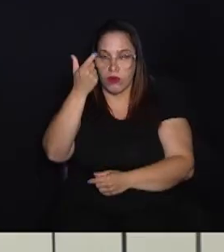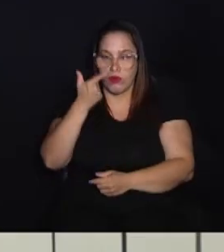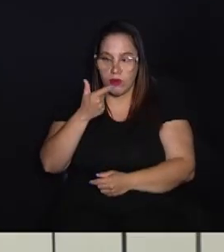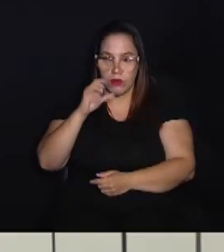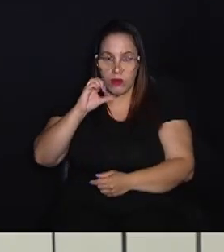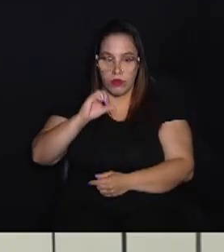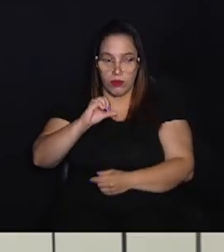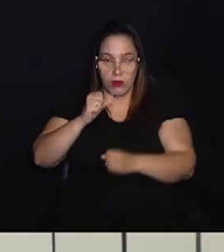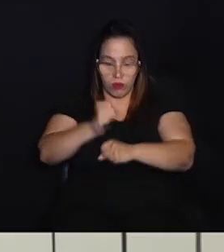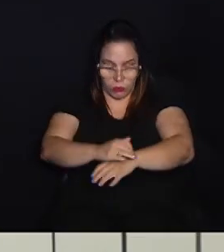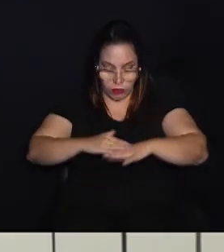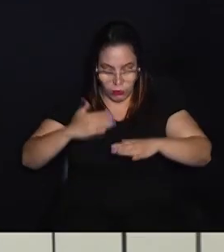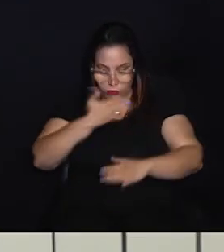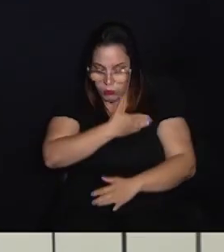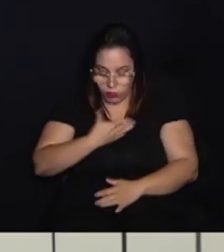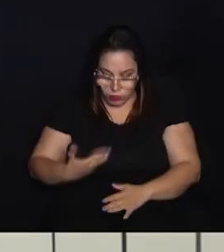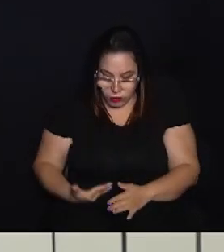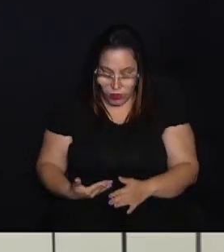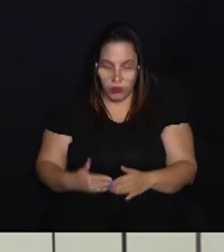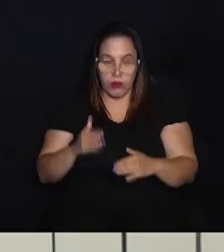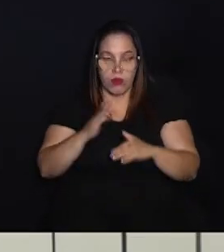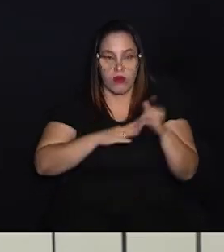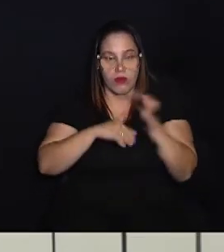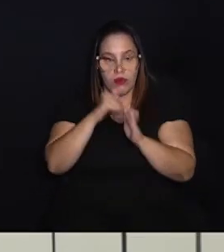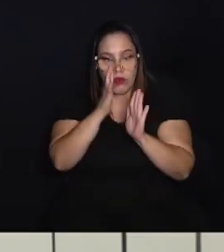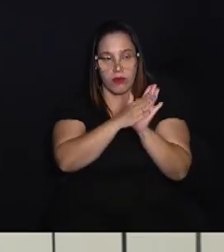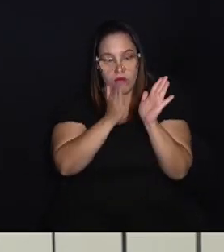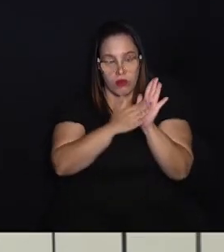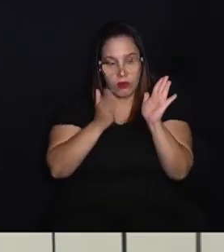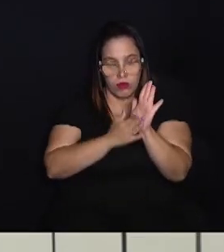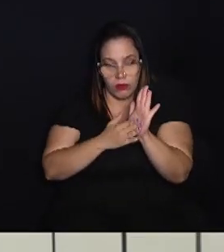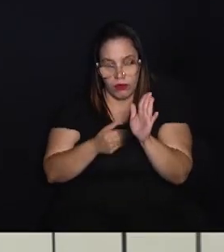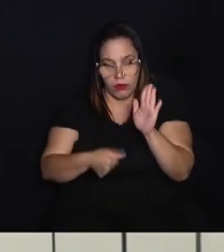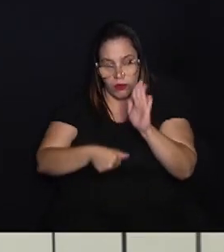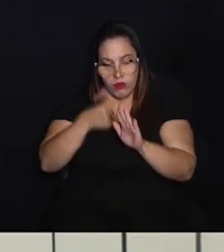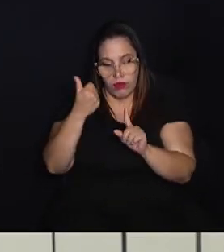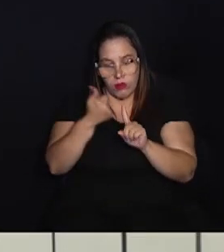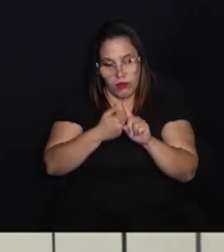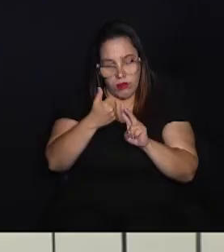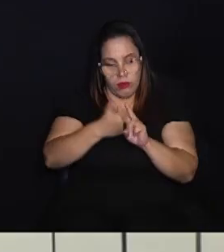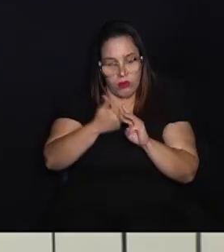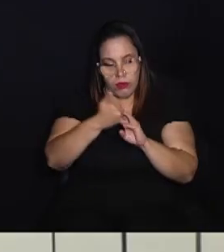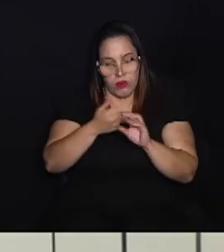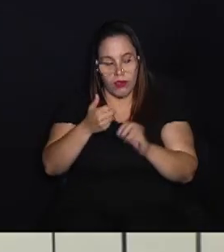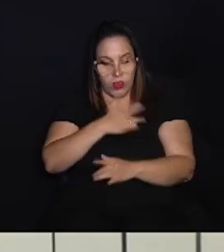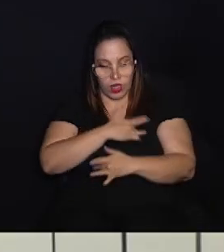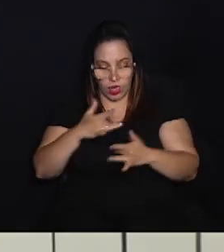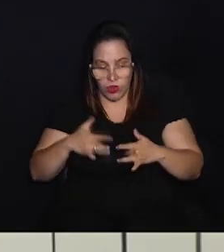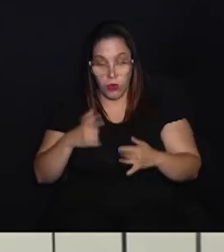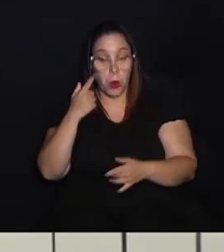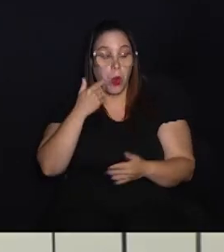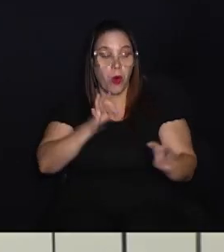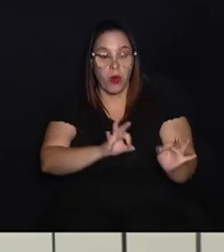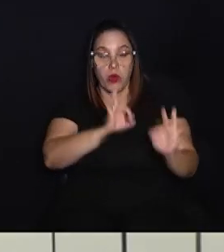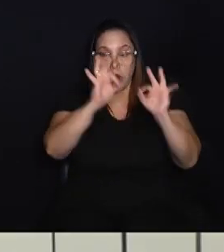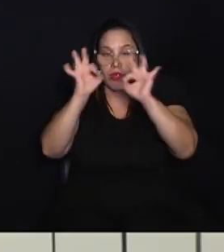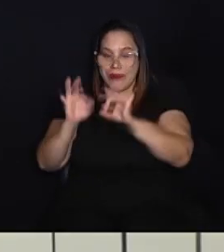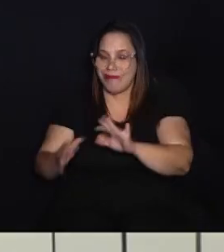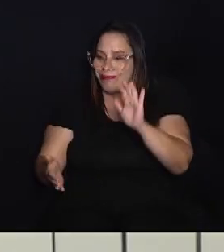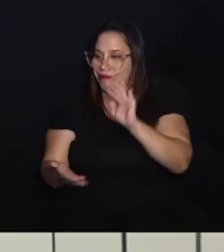29ª audiência pública de prestação de contas do primeiro quadrimestre da saúde. Vamos acompanhar.